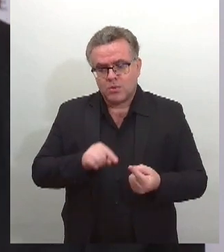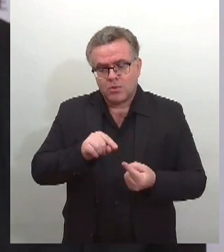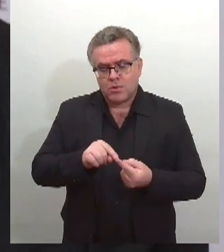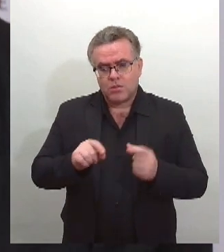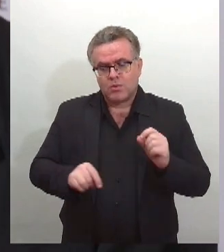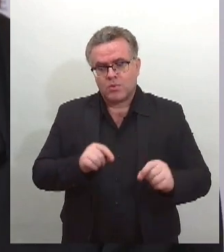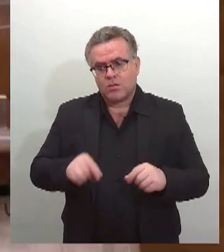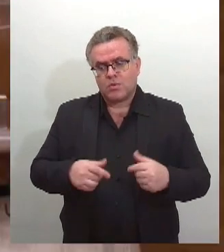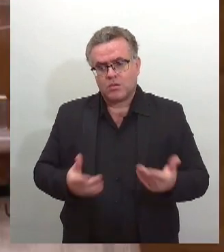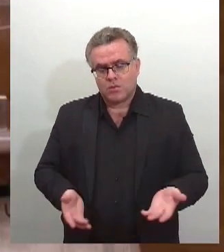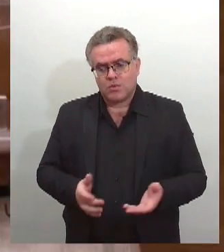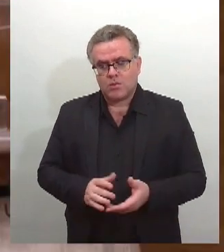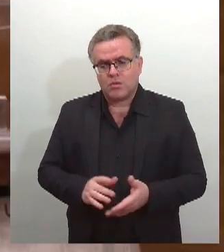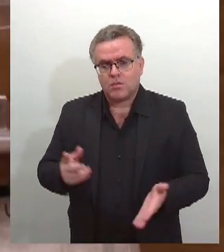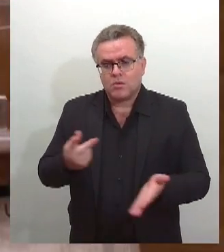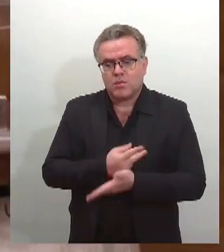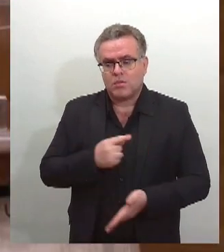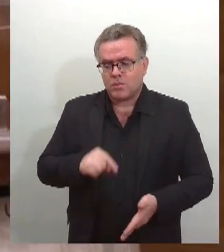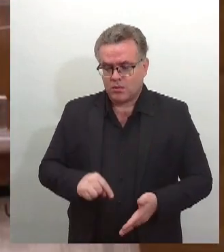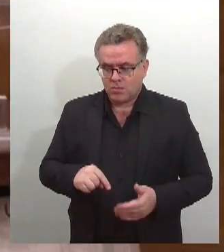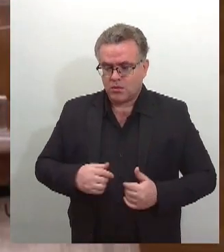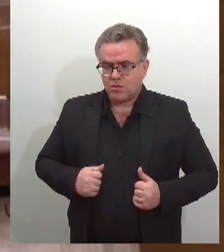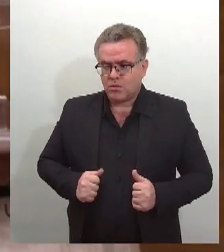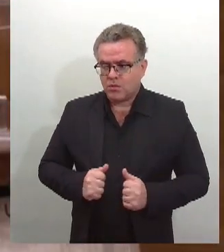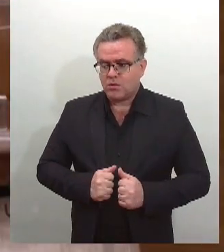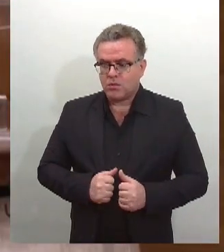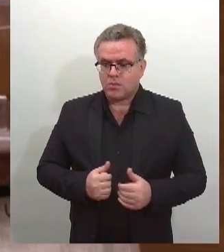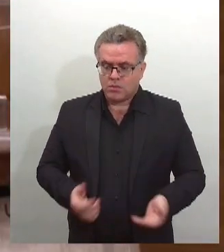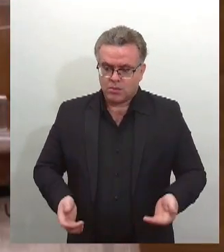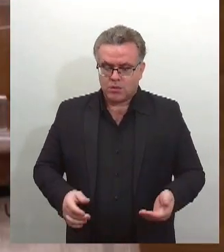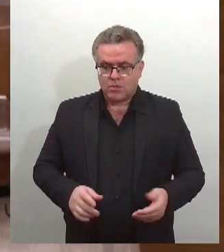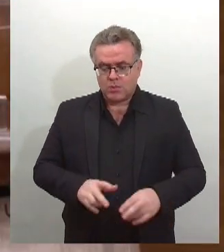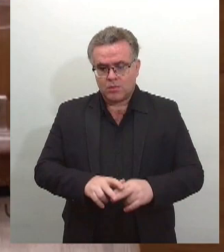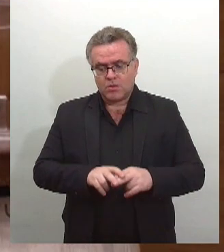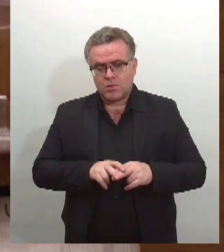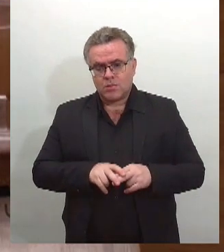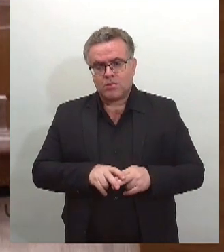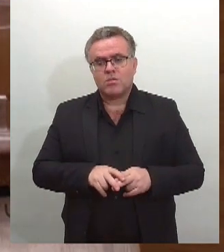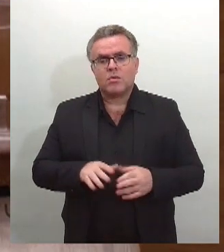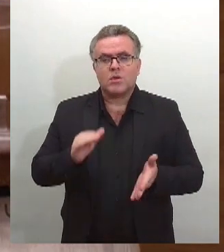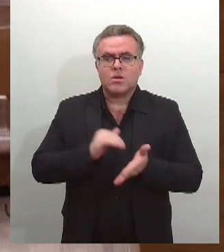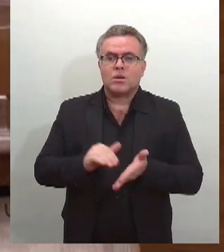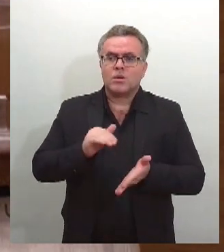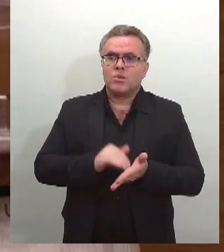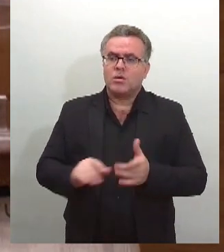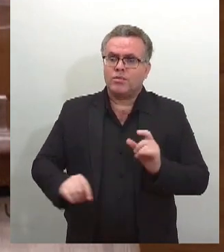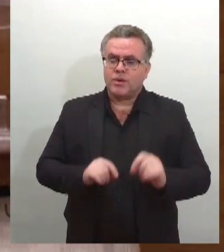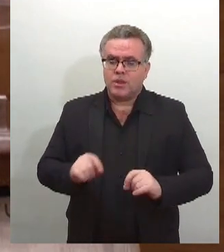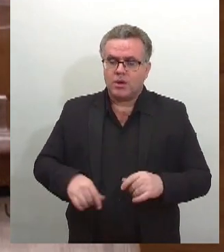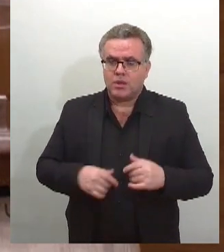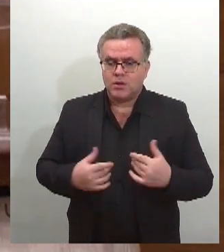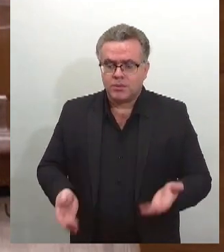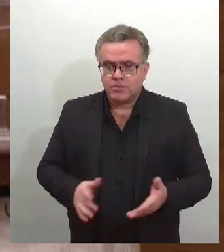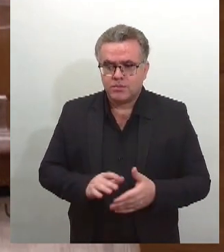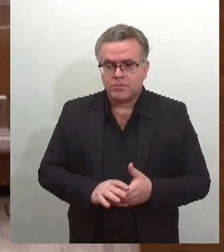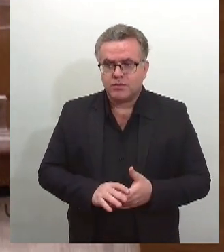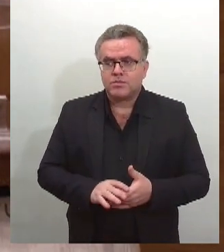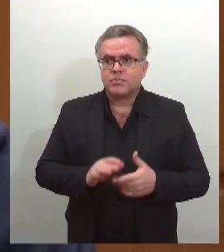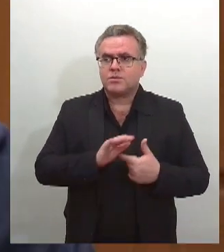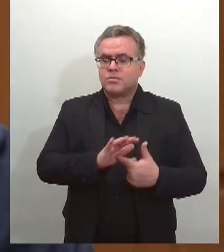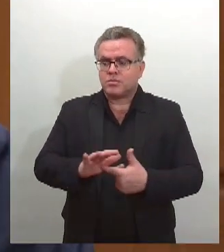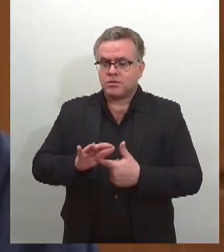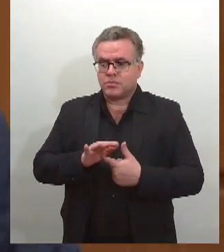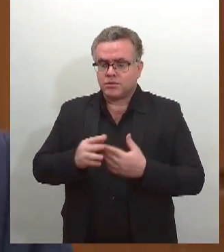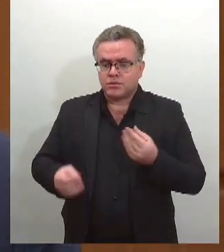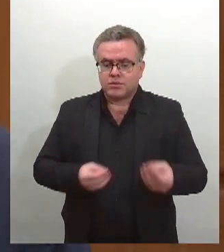agricultor do nosso estado. Na sequência, o secretário da ASCA, o Alisson Santana, apresentou parte da história da entidade,